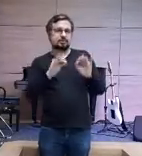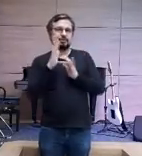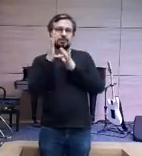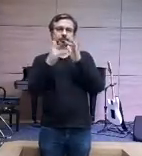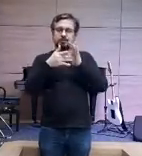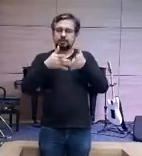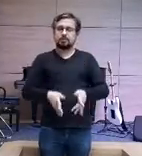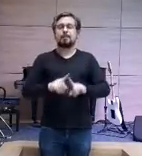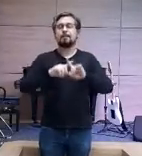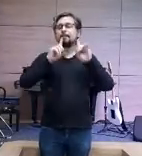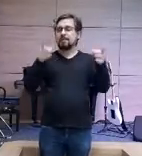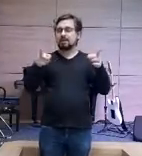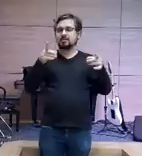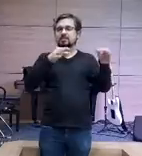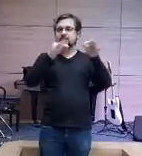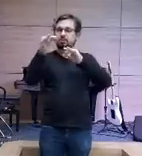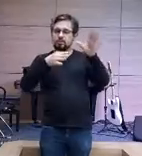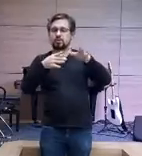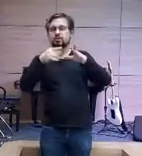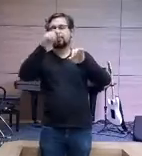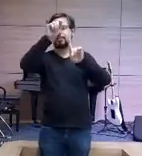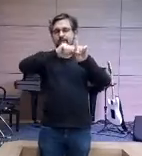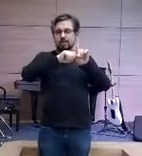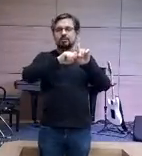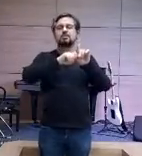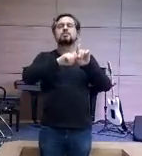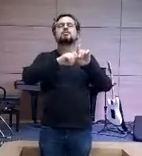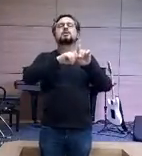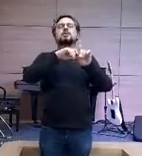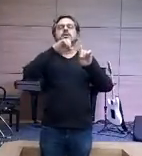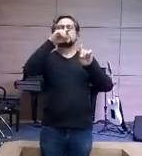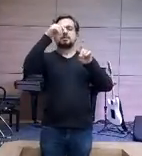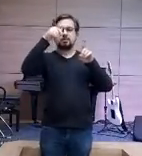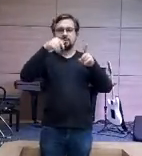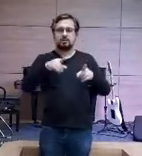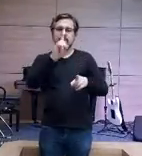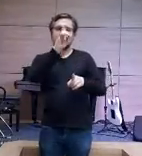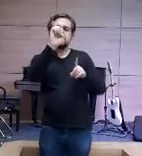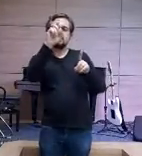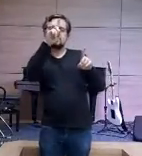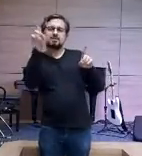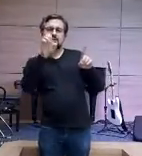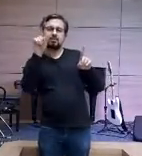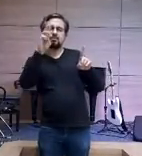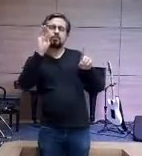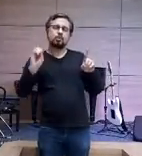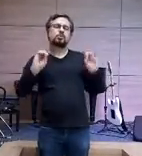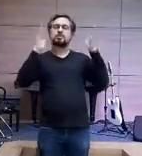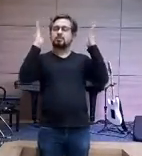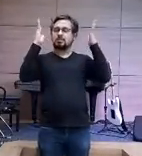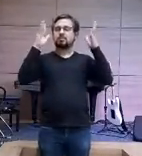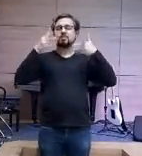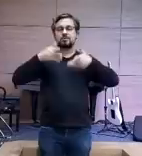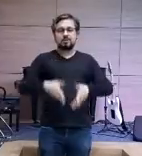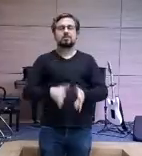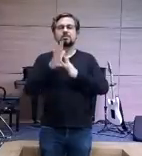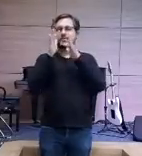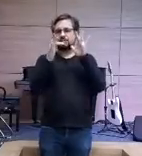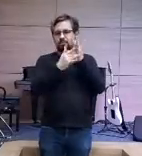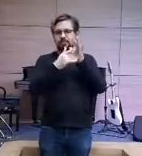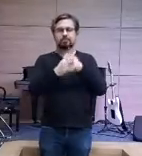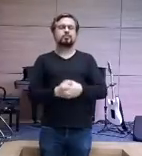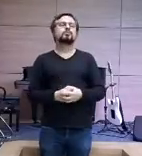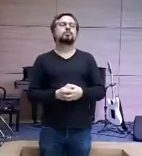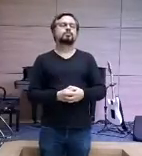determinado né entrou num consenso o mês de dezembro dia vinte e cinco de dezembro celebramos o nascimento de Jesus